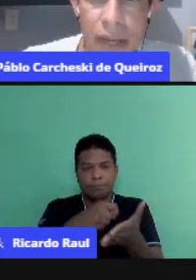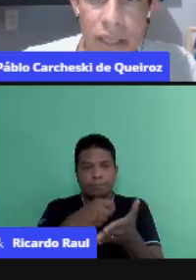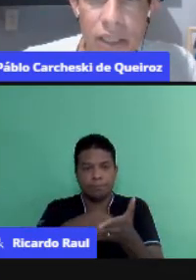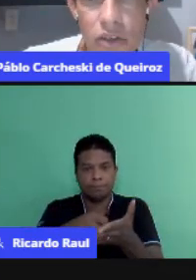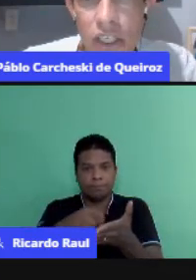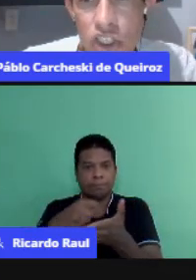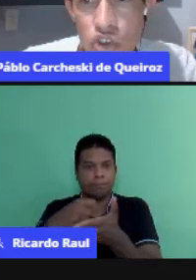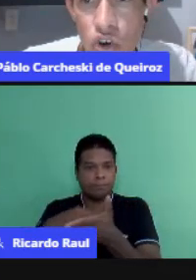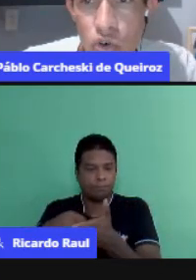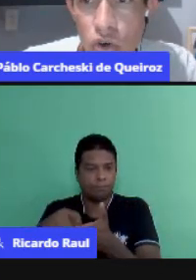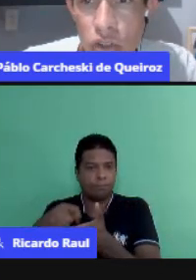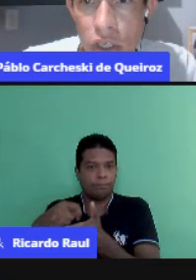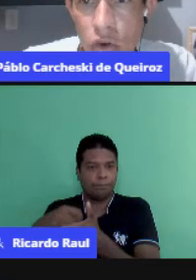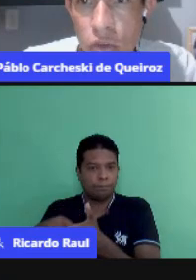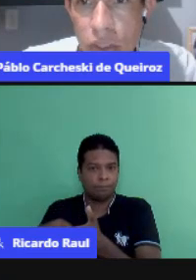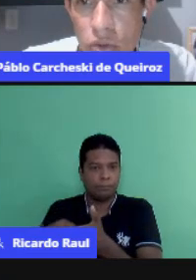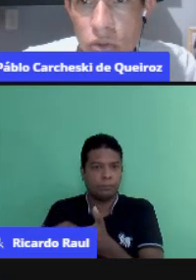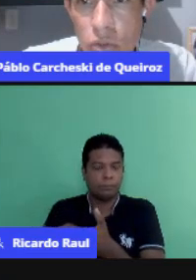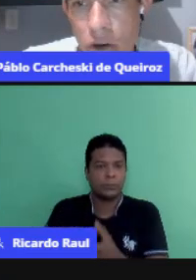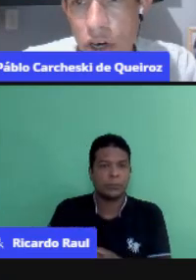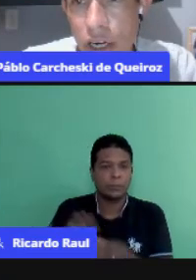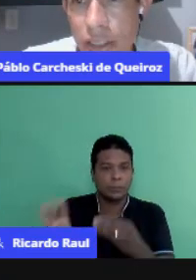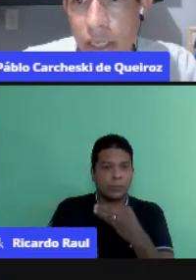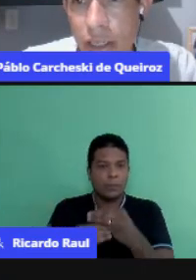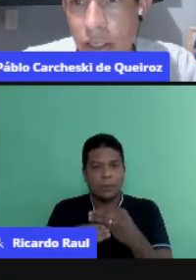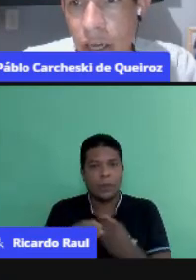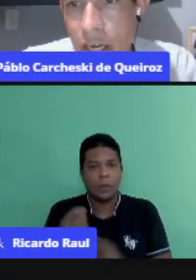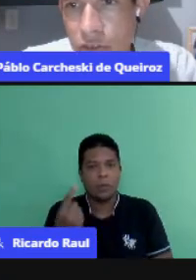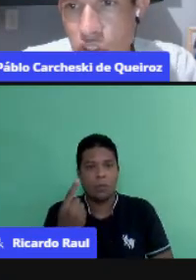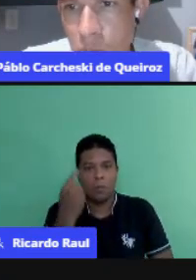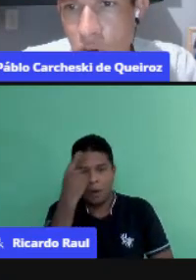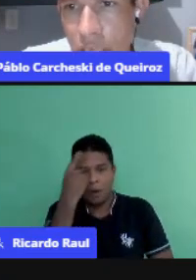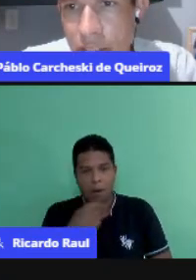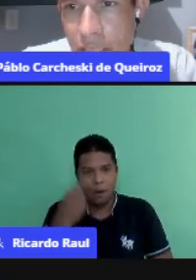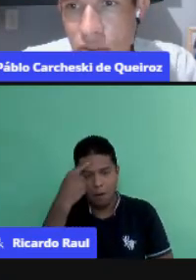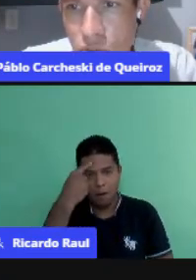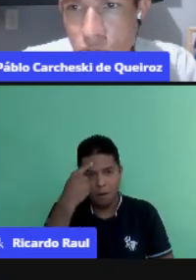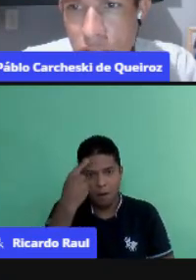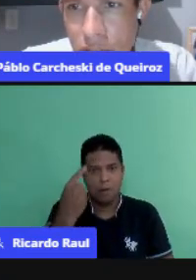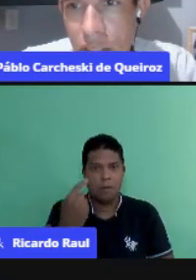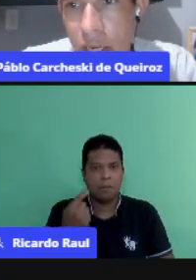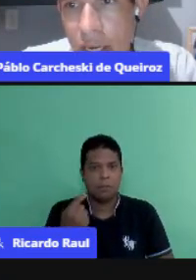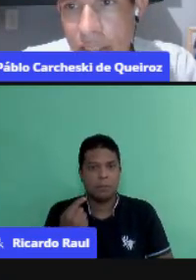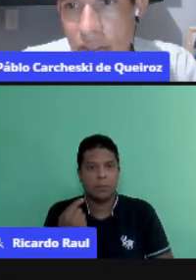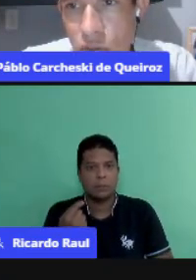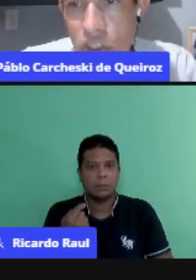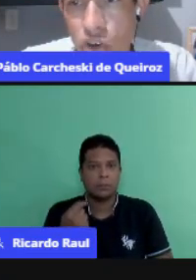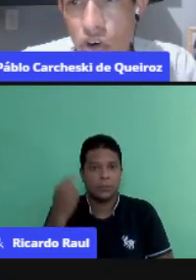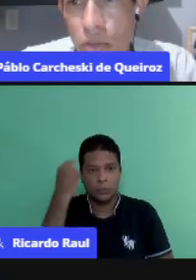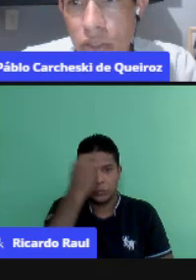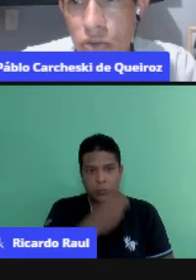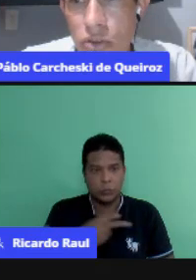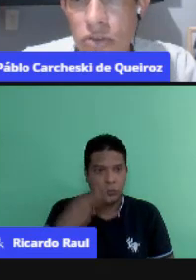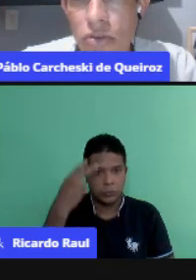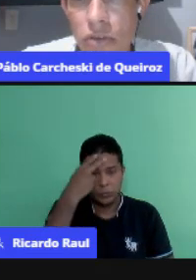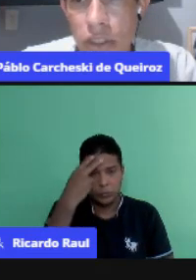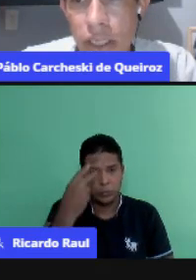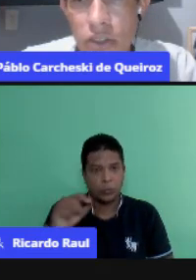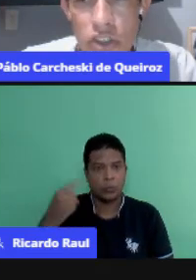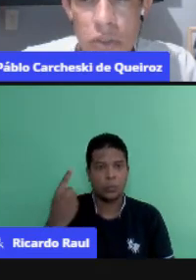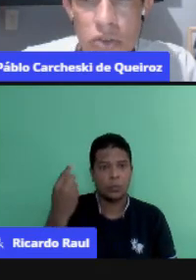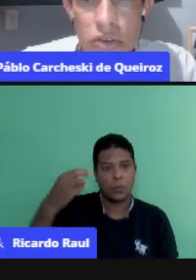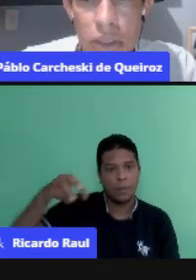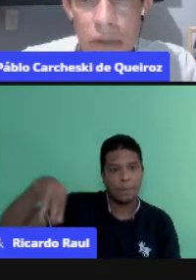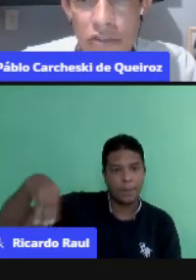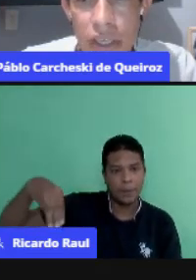Essa tabela, né? Então, aí a gente colocou 1 minuto, 1 hora, né? Aí foi de 1 hora até as 2. Aí lá nas 2 a gente colocou 1 minuto